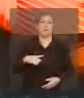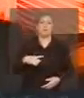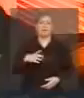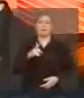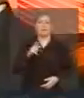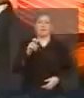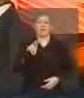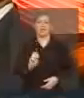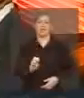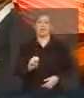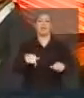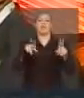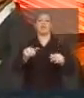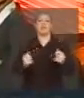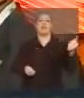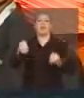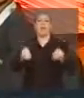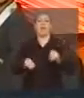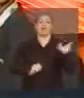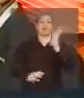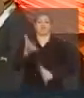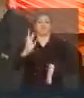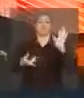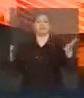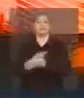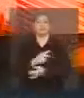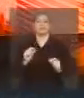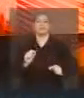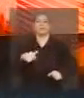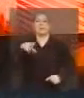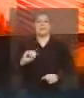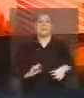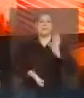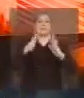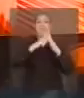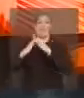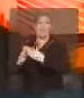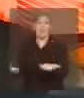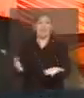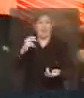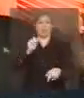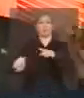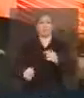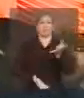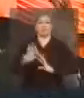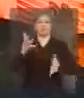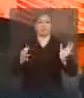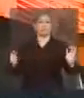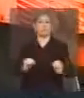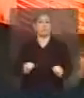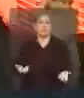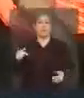Quem foi que queimou o carro nesse país? Quem foi que queimou casa? Quem foi que tocou fogo? Nada.